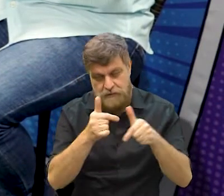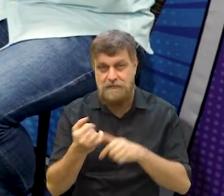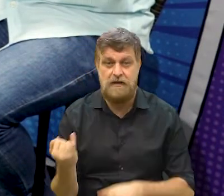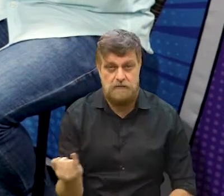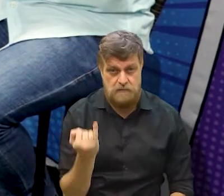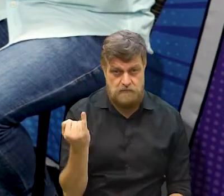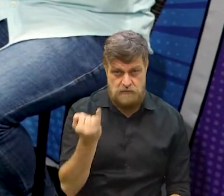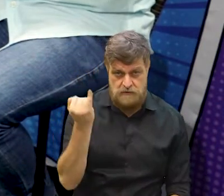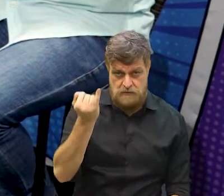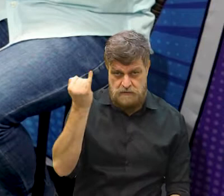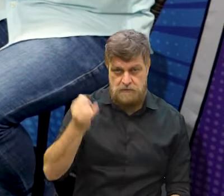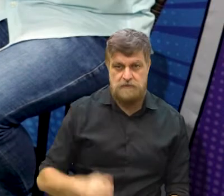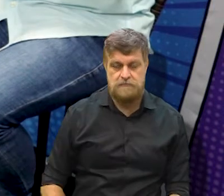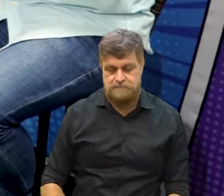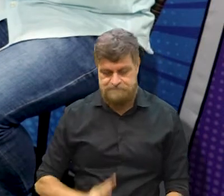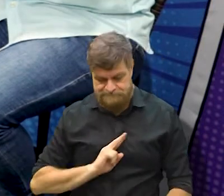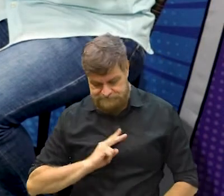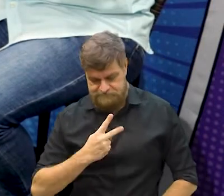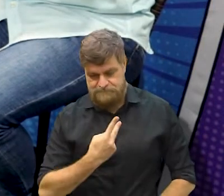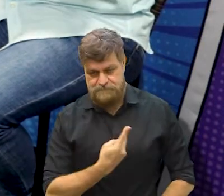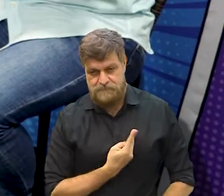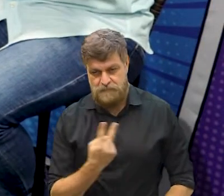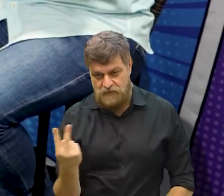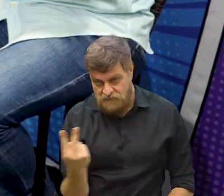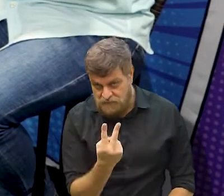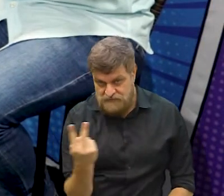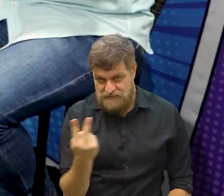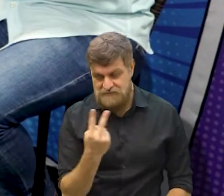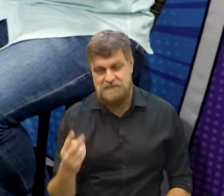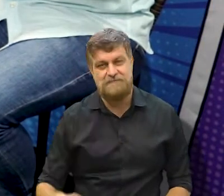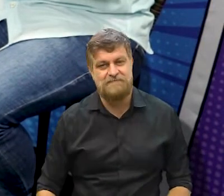muito importante, faz a diferença, Malika e Eunux.